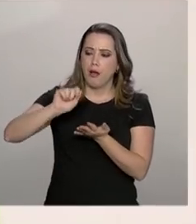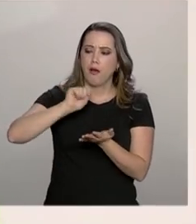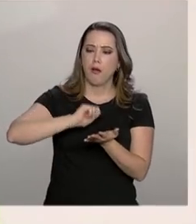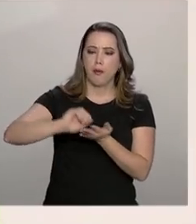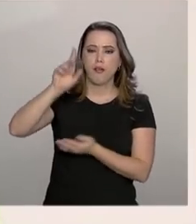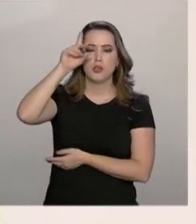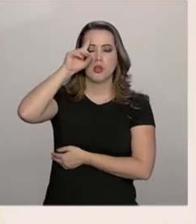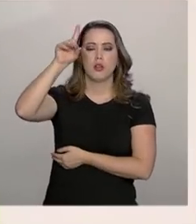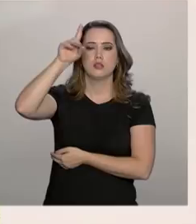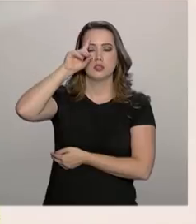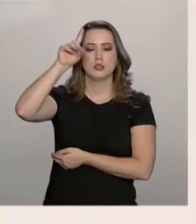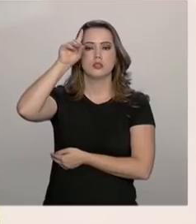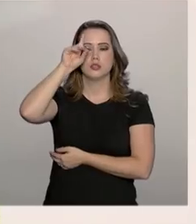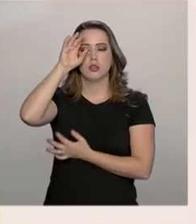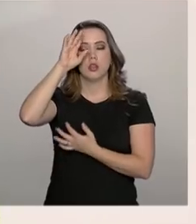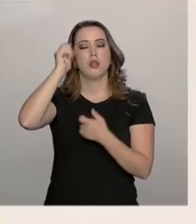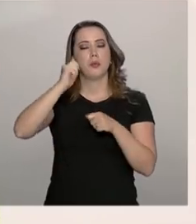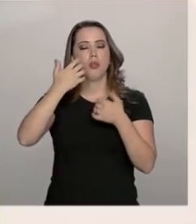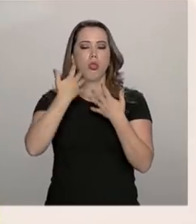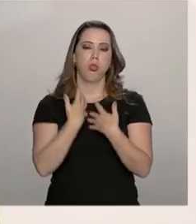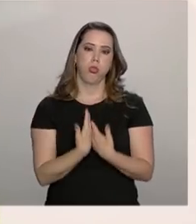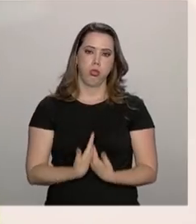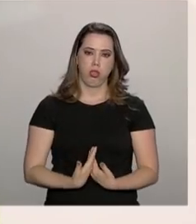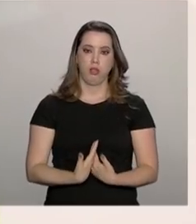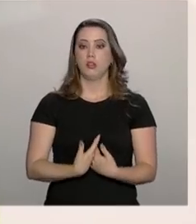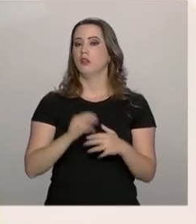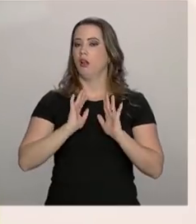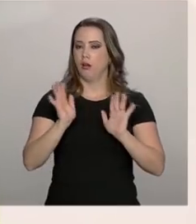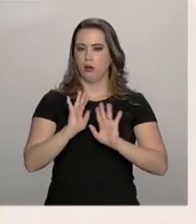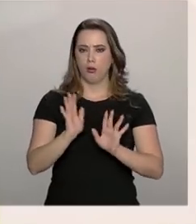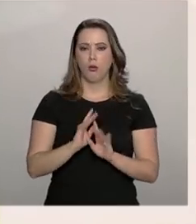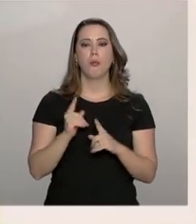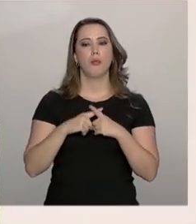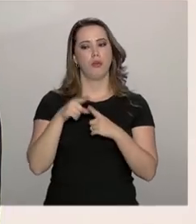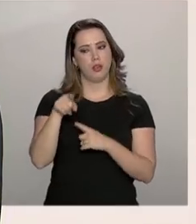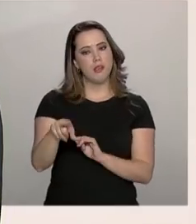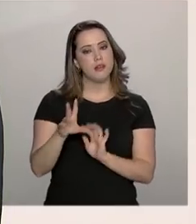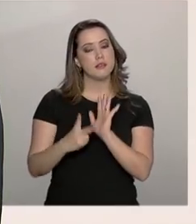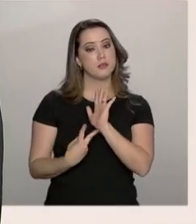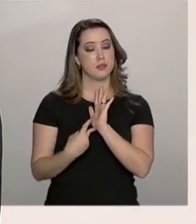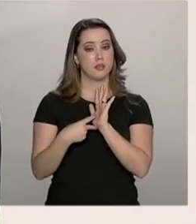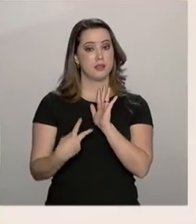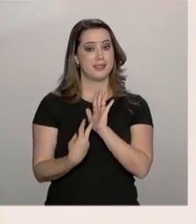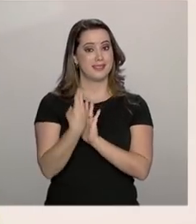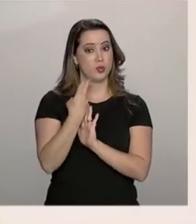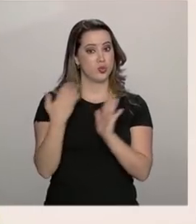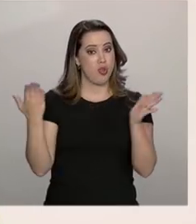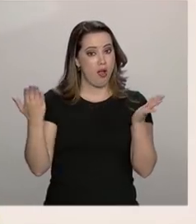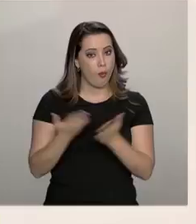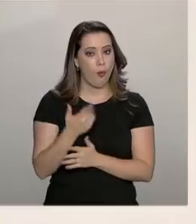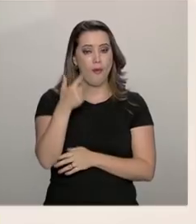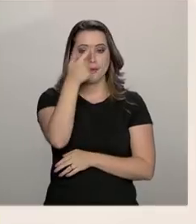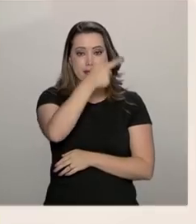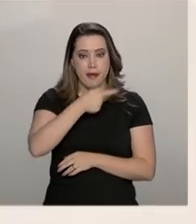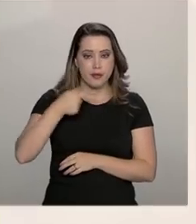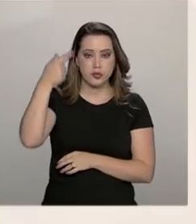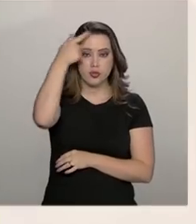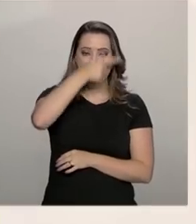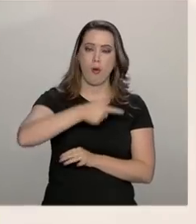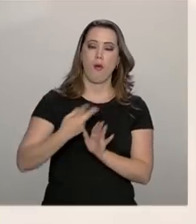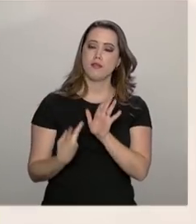maneira rotineira que possa vir a cansá-lo. Afinal, é um homem que superou uma cirurgia de